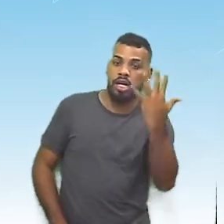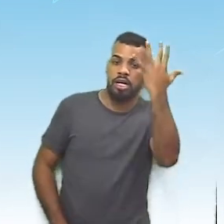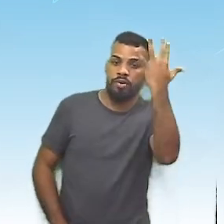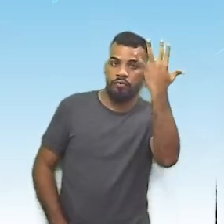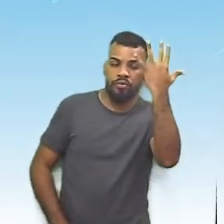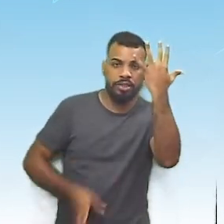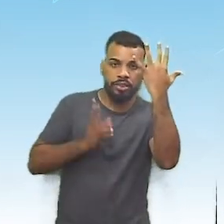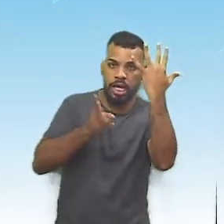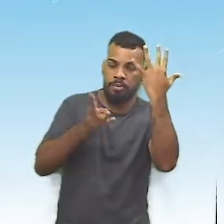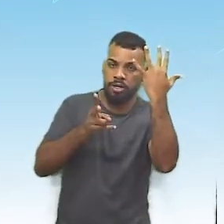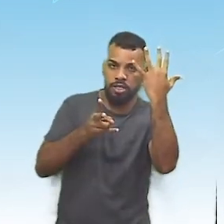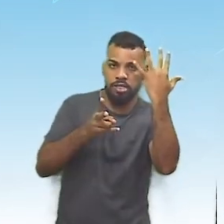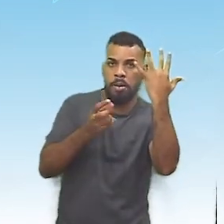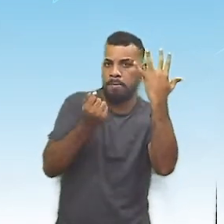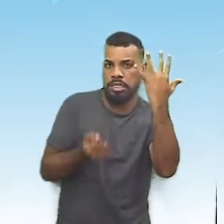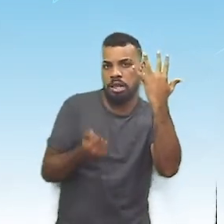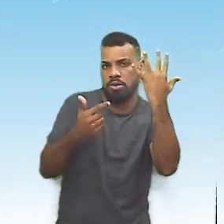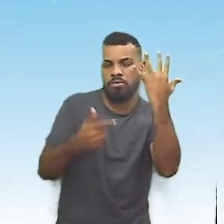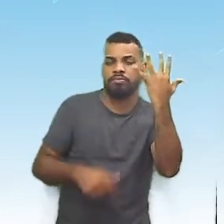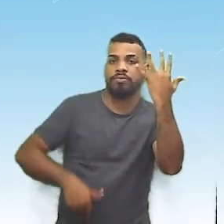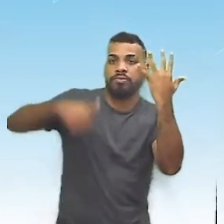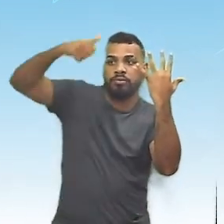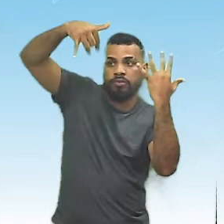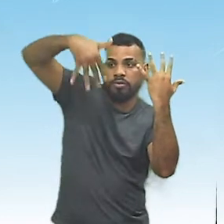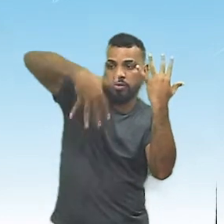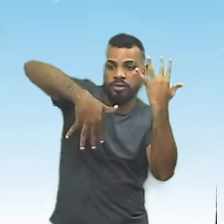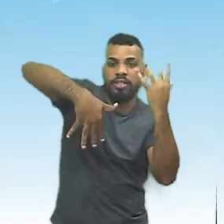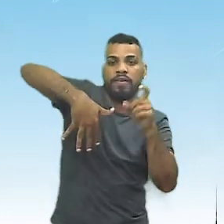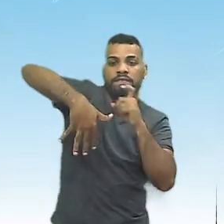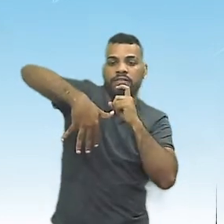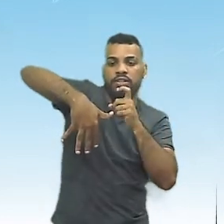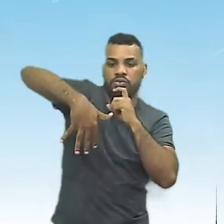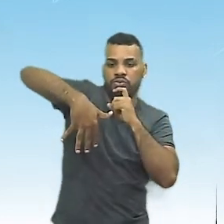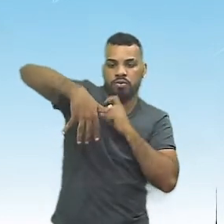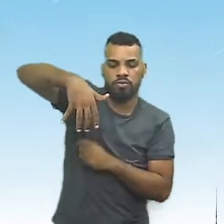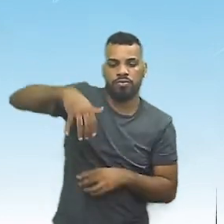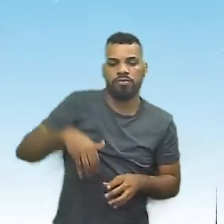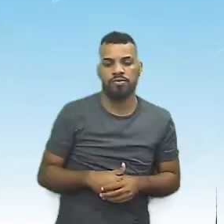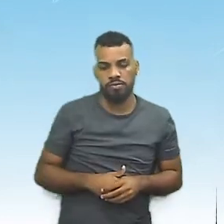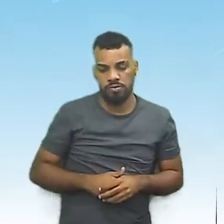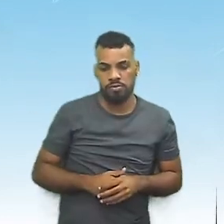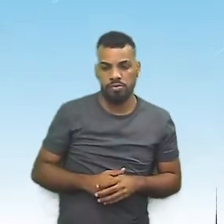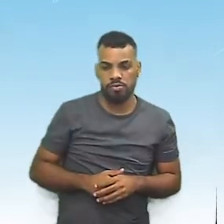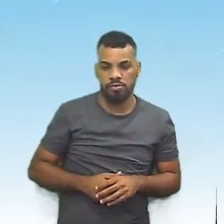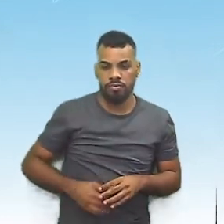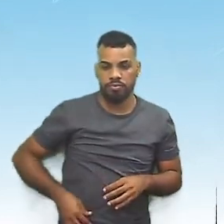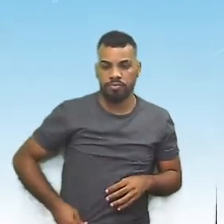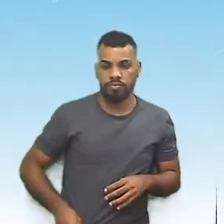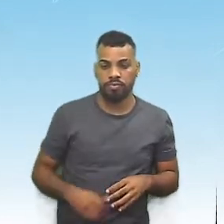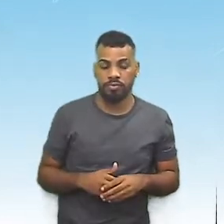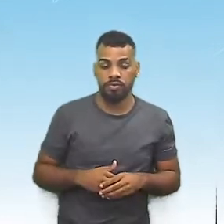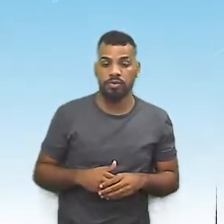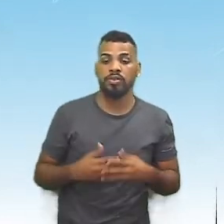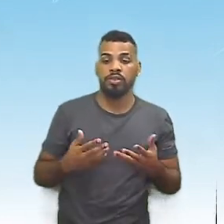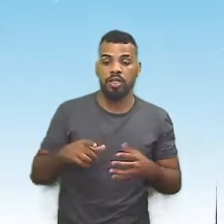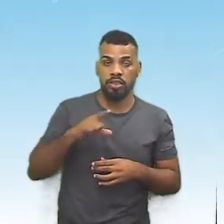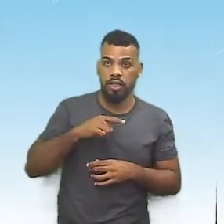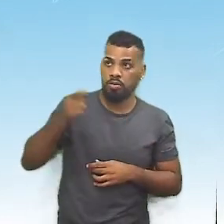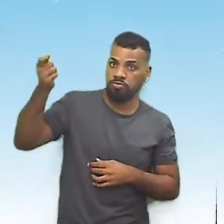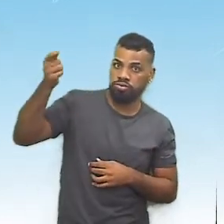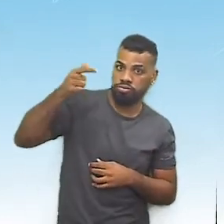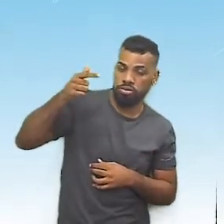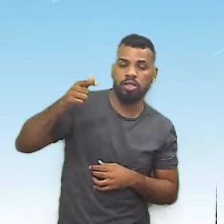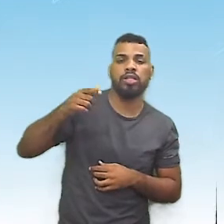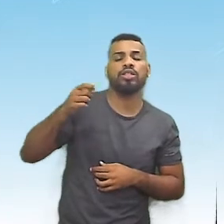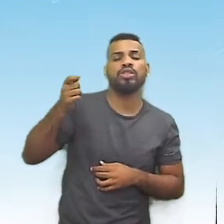e o ar frio sempre desce. A segunda é que a superfície, por refletir os raios solares,